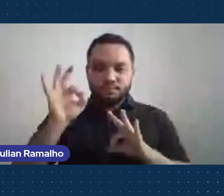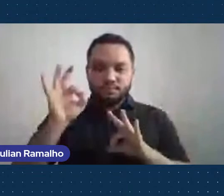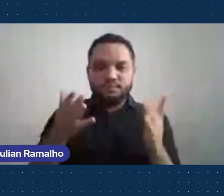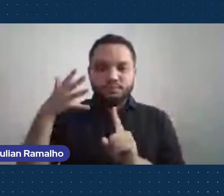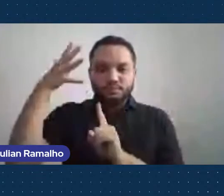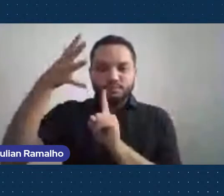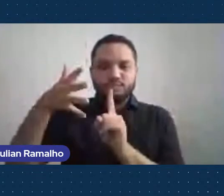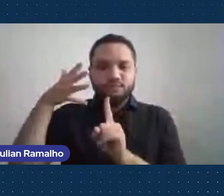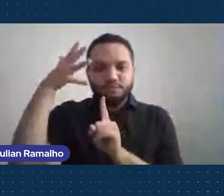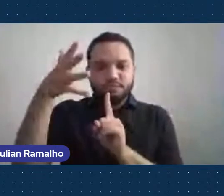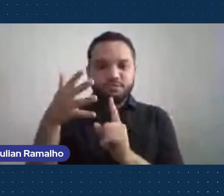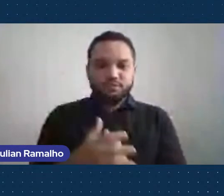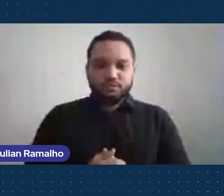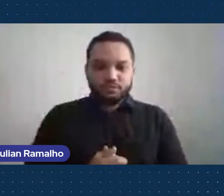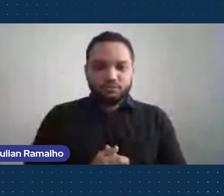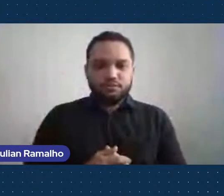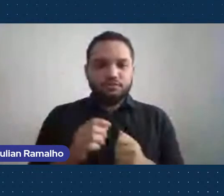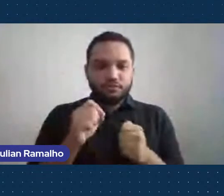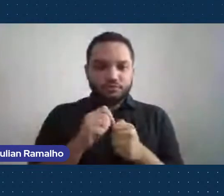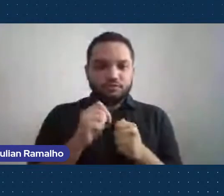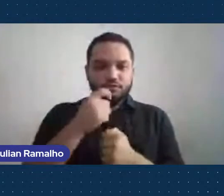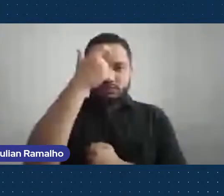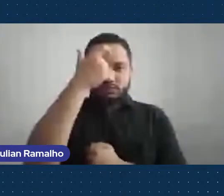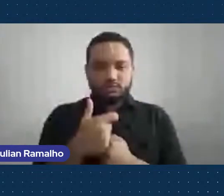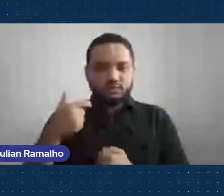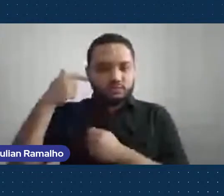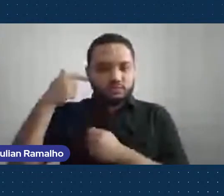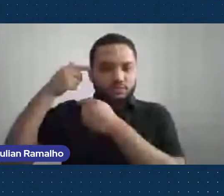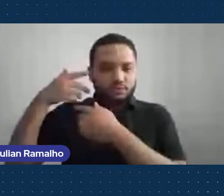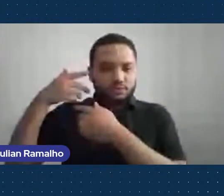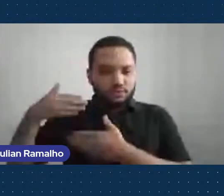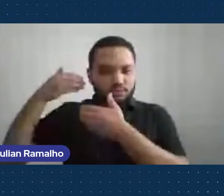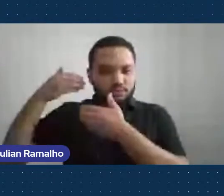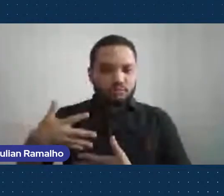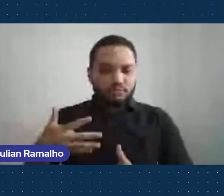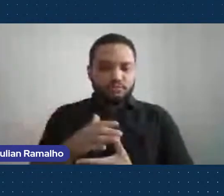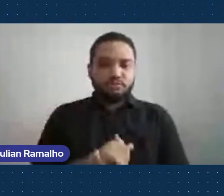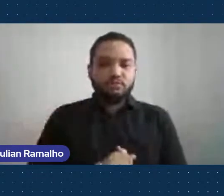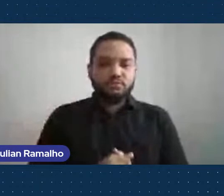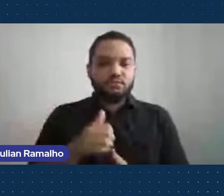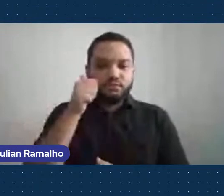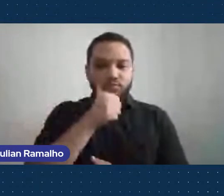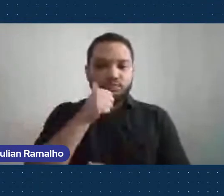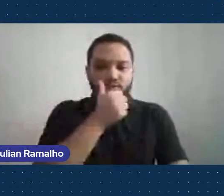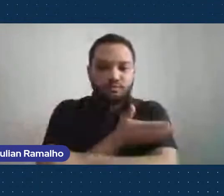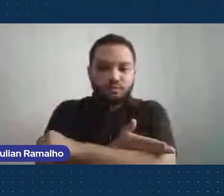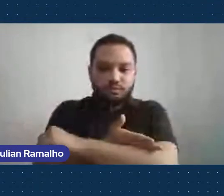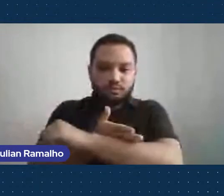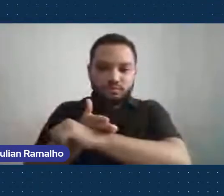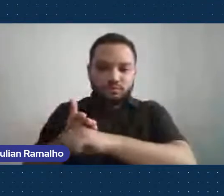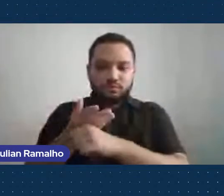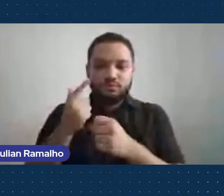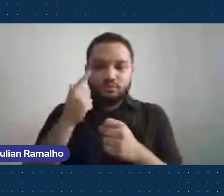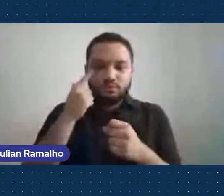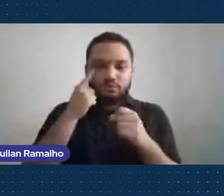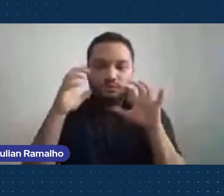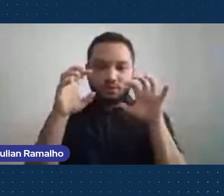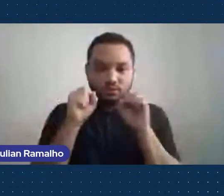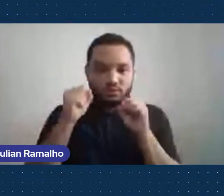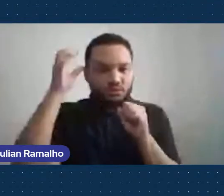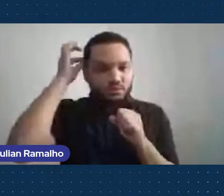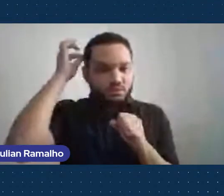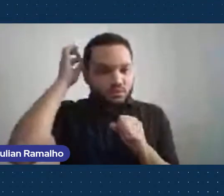palestra. Agora eu irei fazer a minha audiodescrição. Eu sou uma mulher branca, de olhos escuros, cabelos